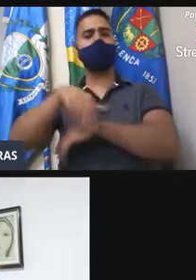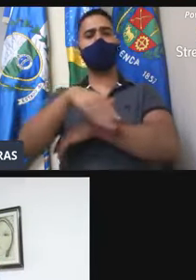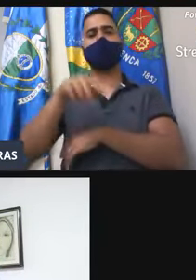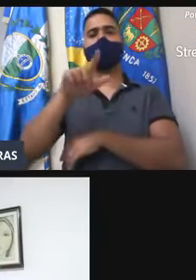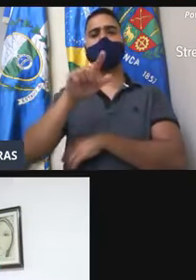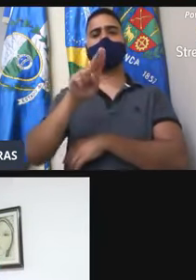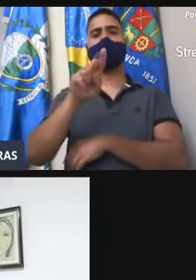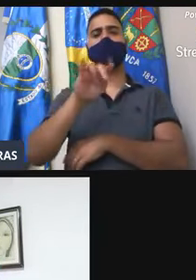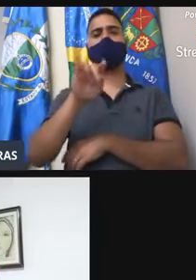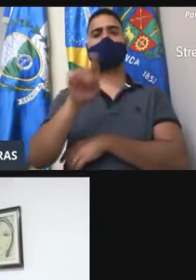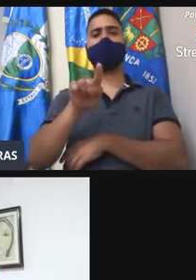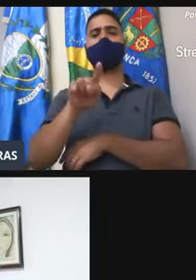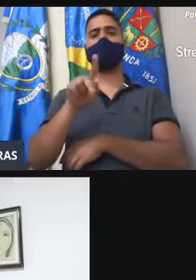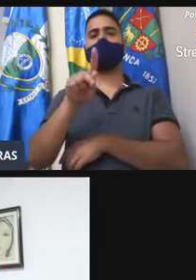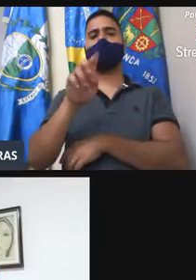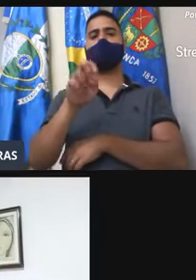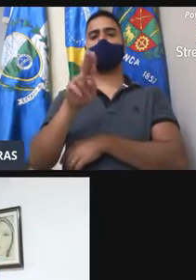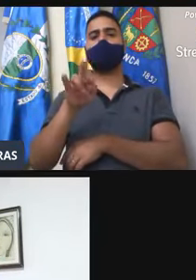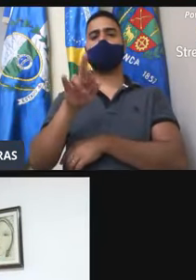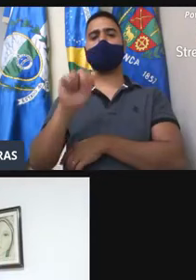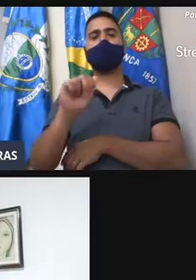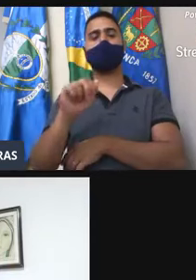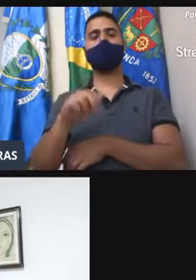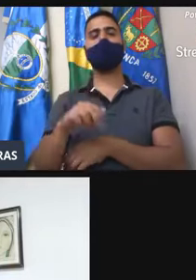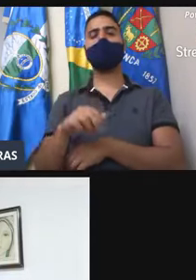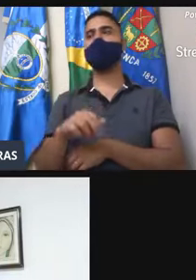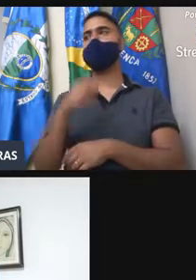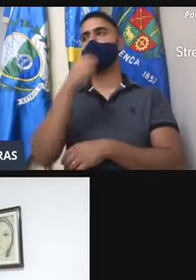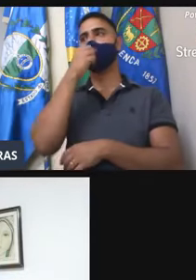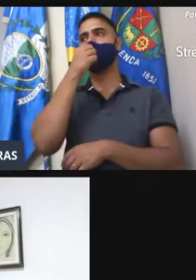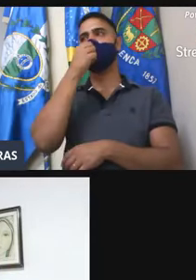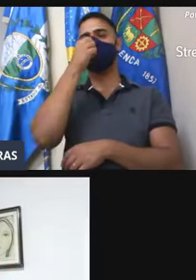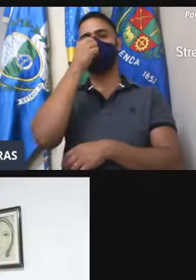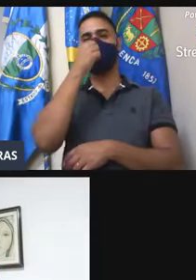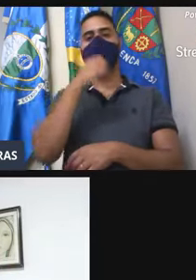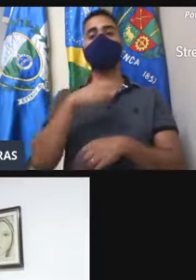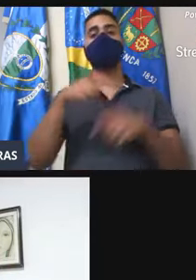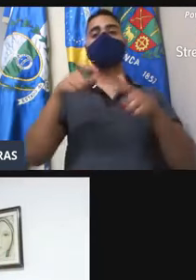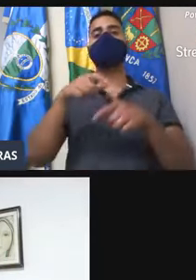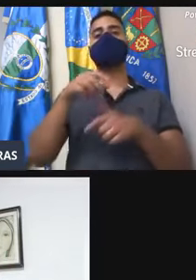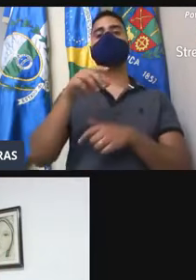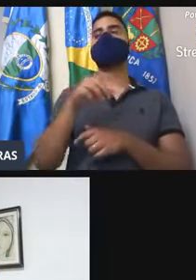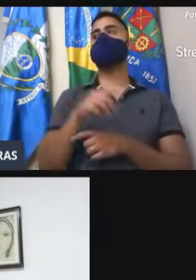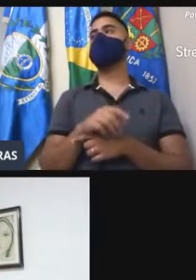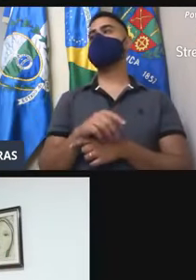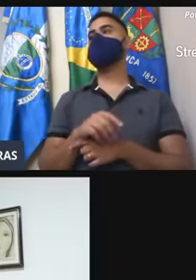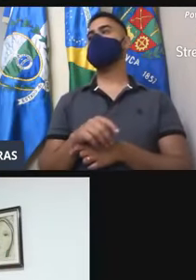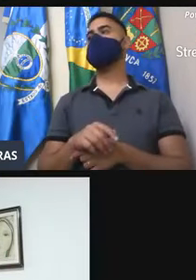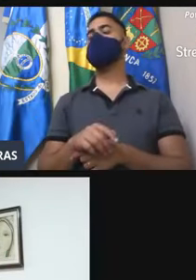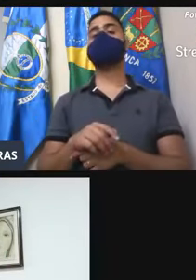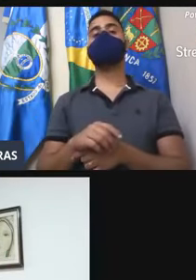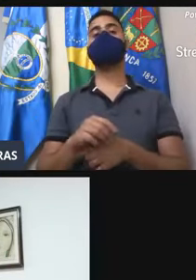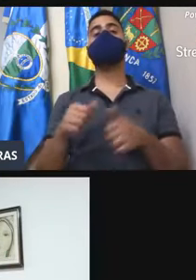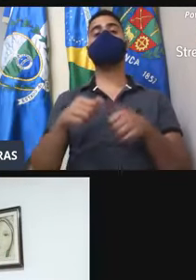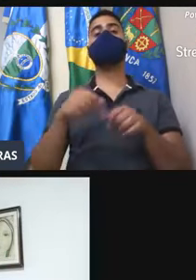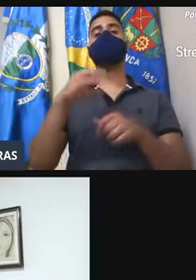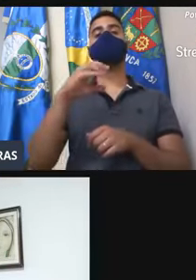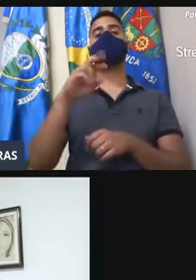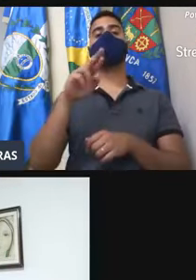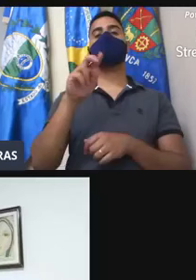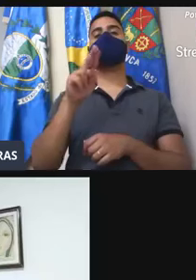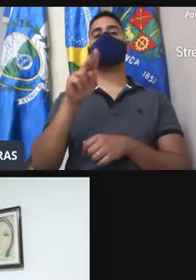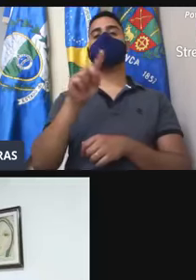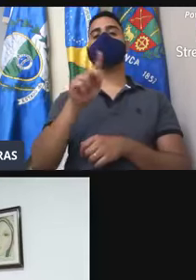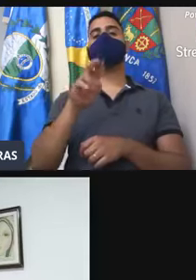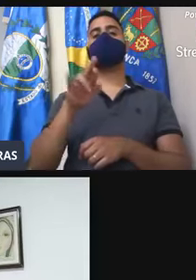Pereira Graça, no trecho entre os números 200 e 550, bairro Esplanada do Cruzeiro. A